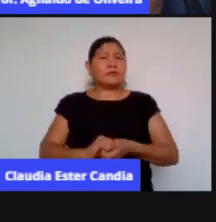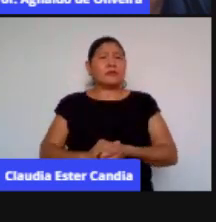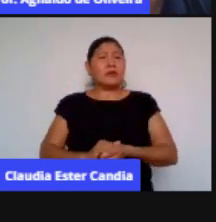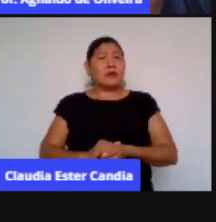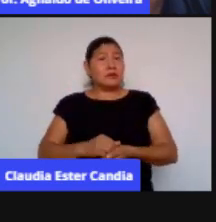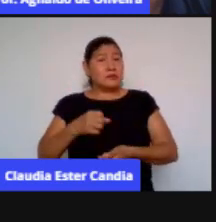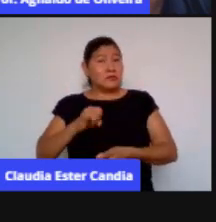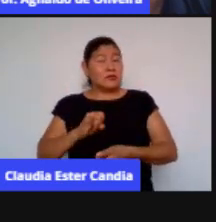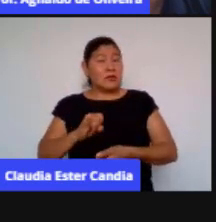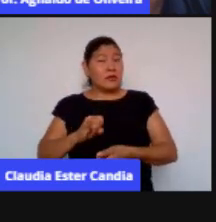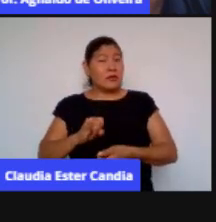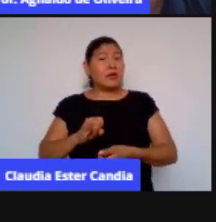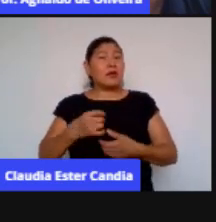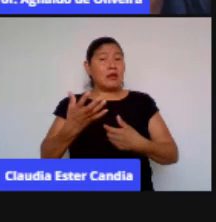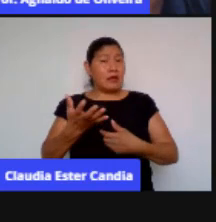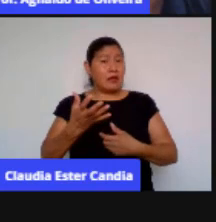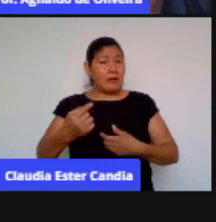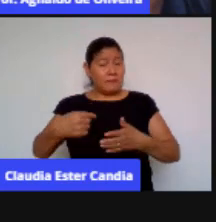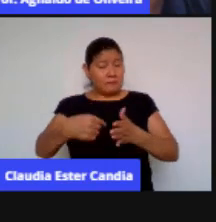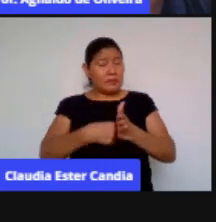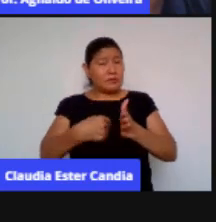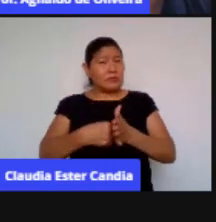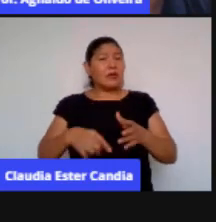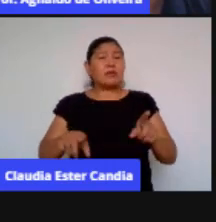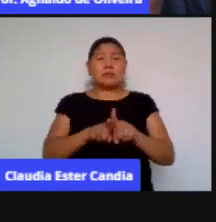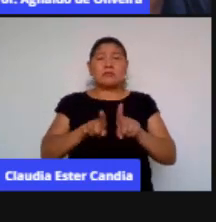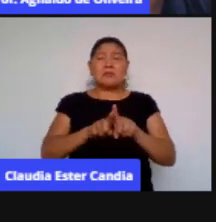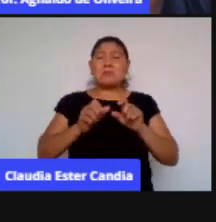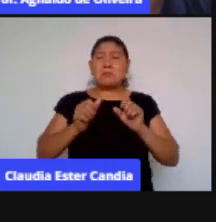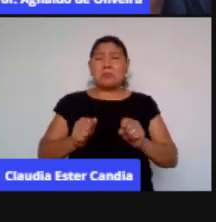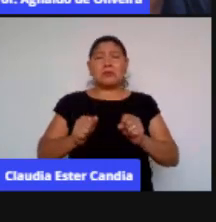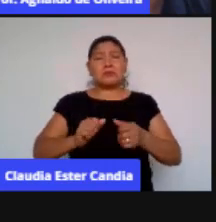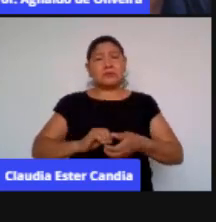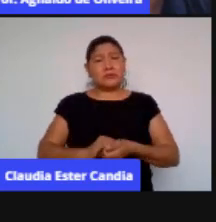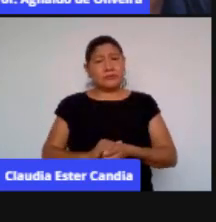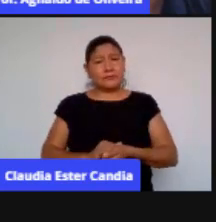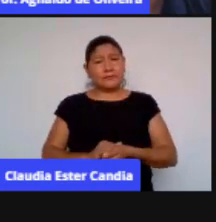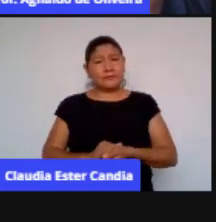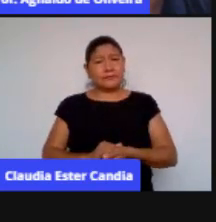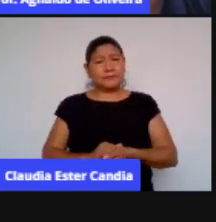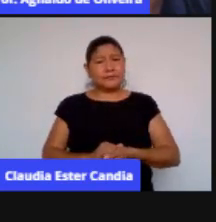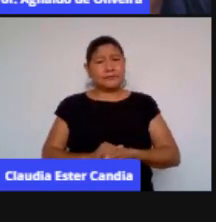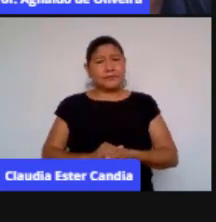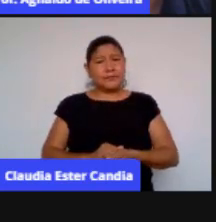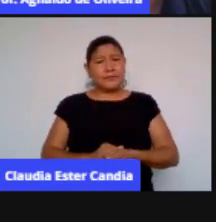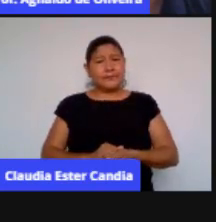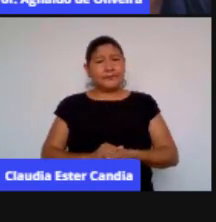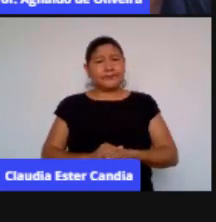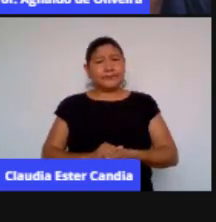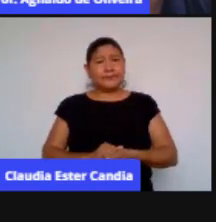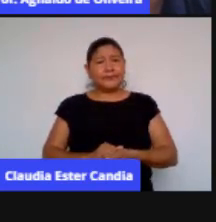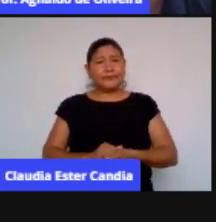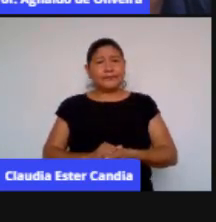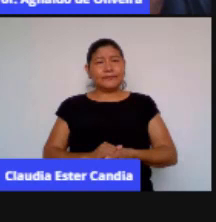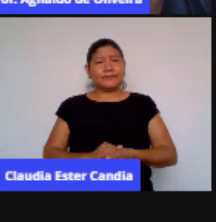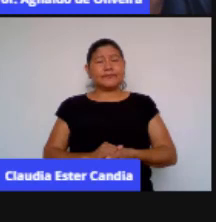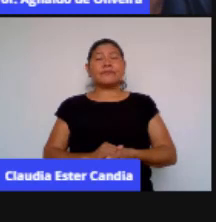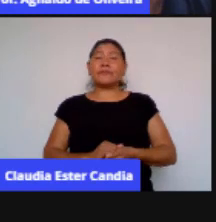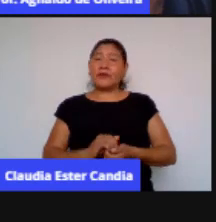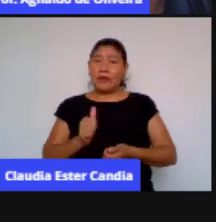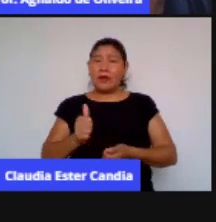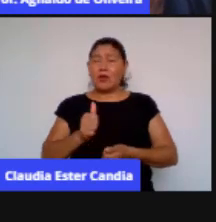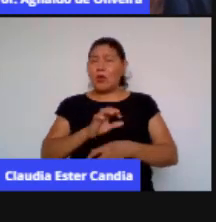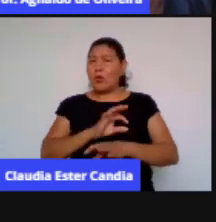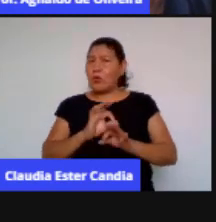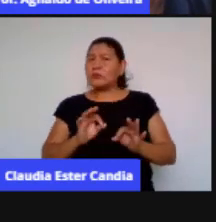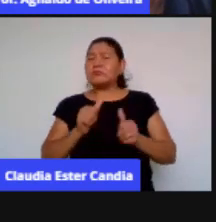para a gente também depois pode estar encaminhando alguma coisa, algumas ideias, né? Seria isso também. Isso, bem lembrado,